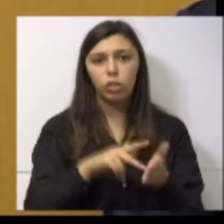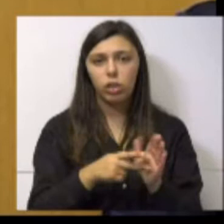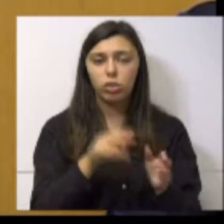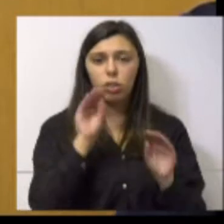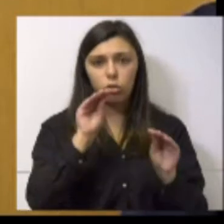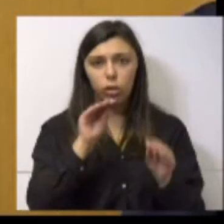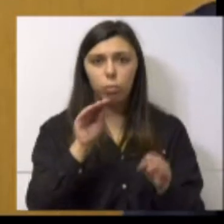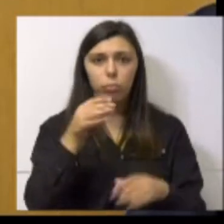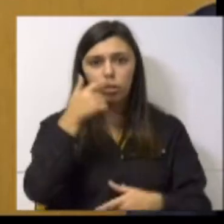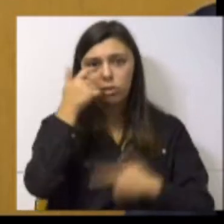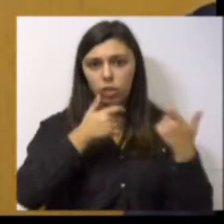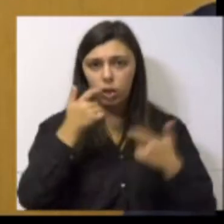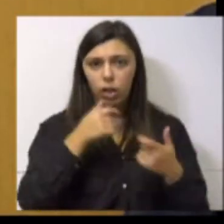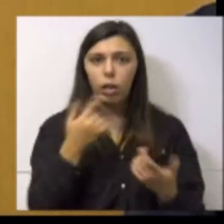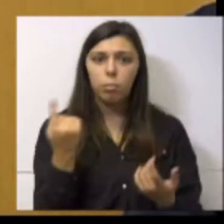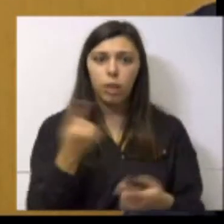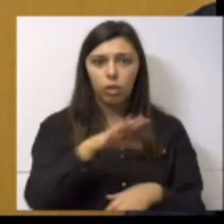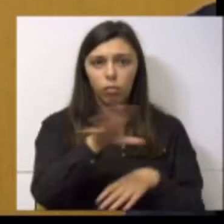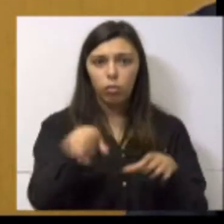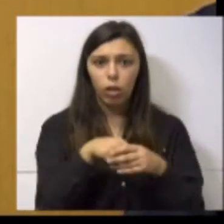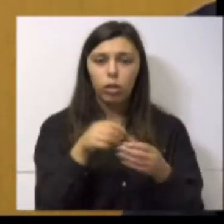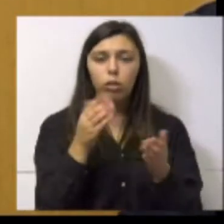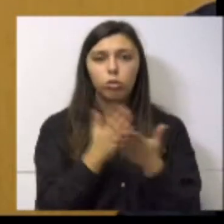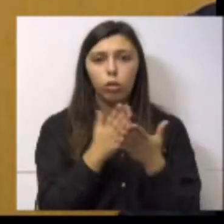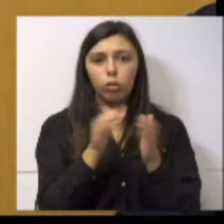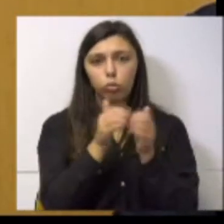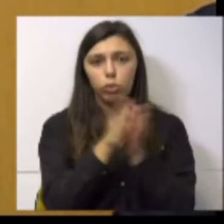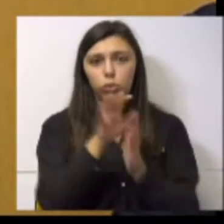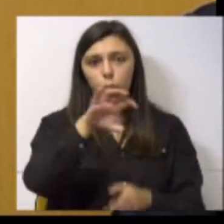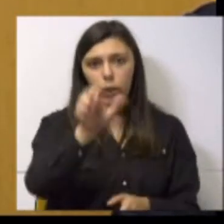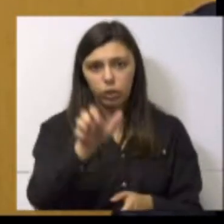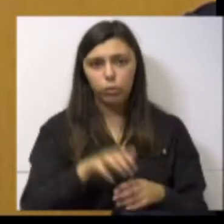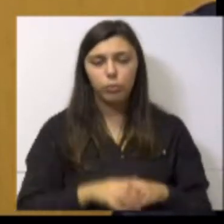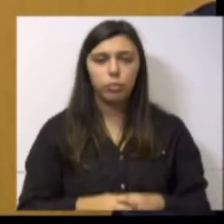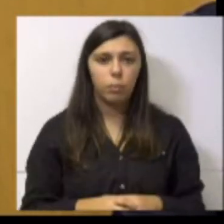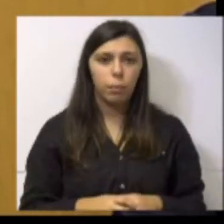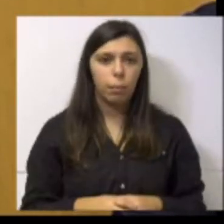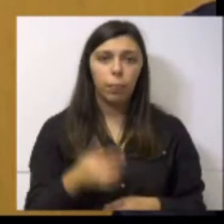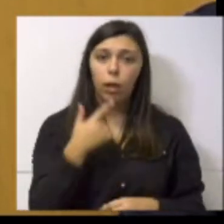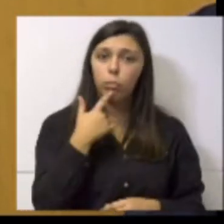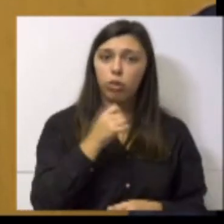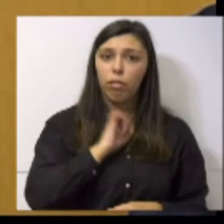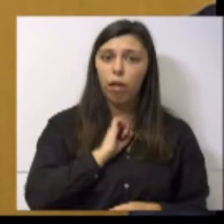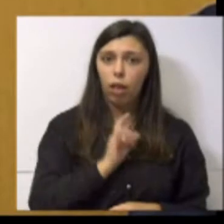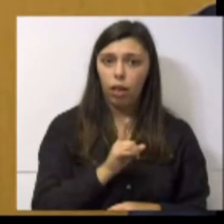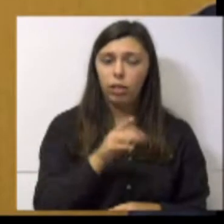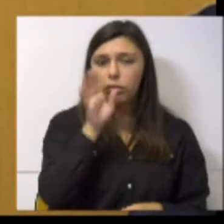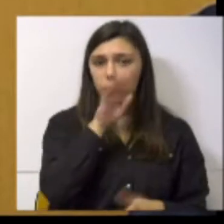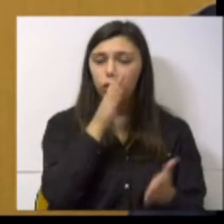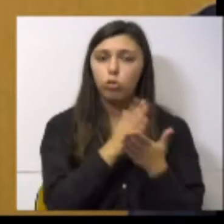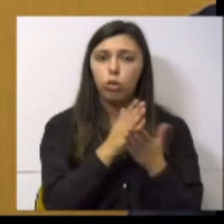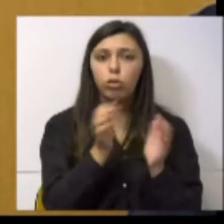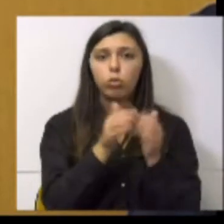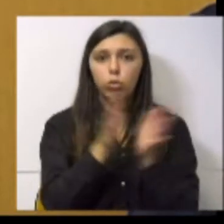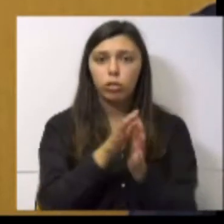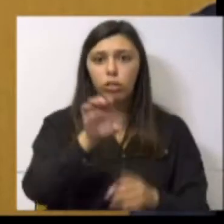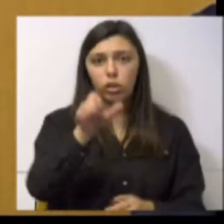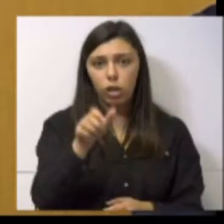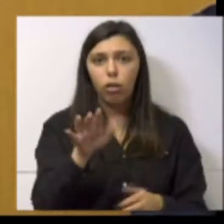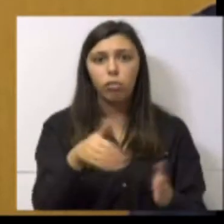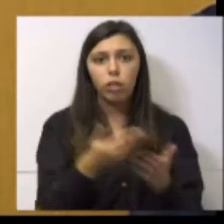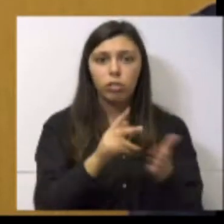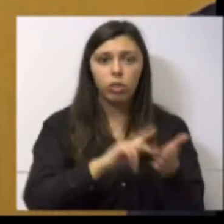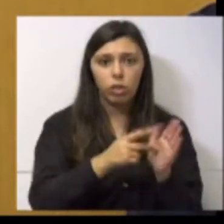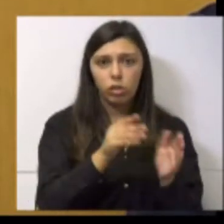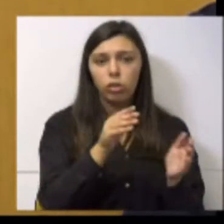deve envolver a partir de todas as escolas do país. Portanto, pergunto se todas as escolas da região implementaram uma estratégia de